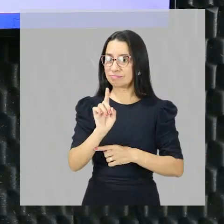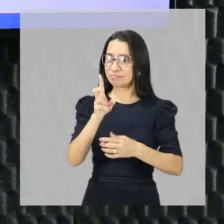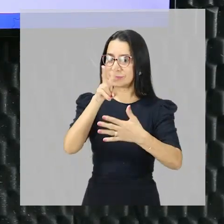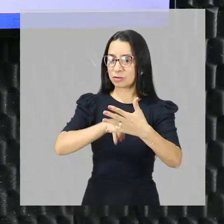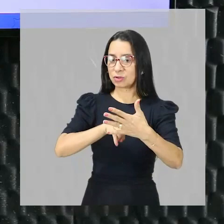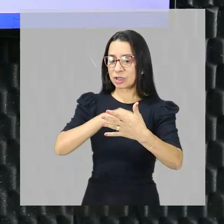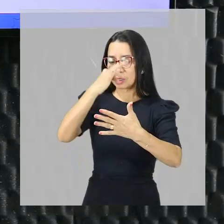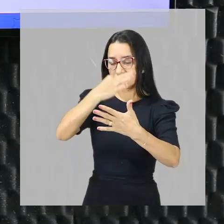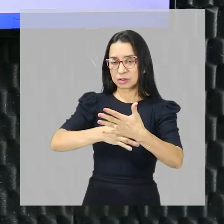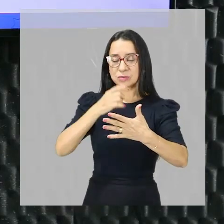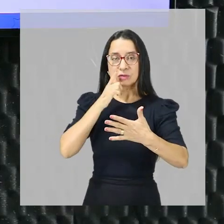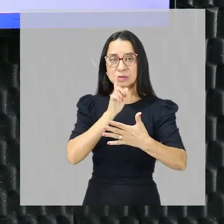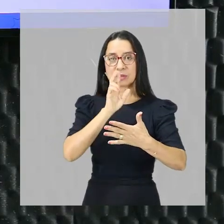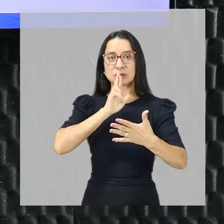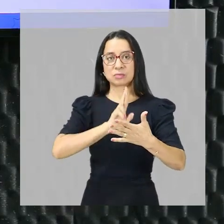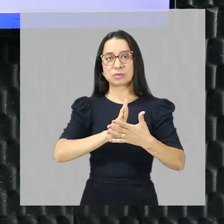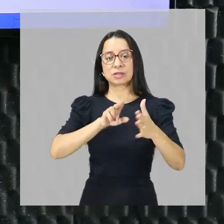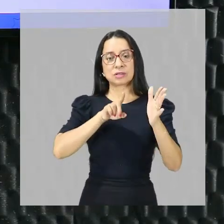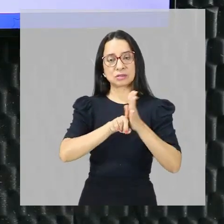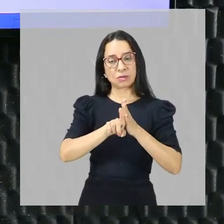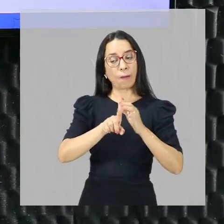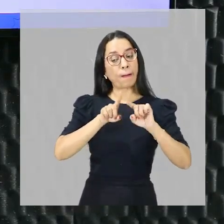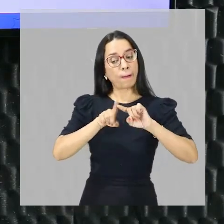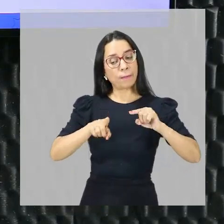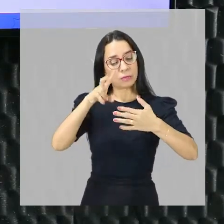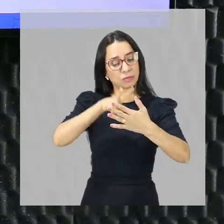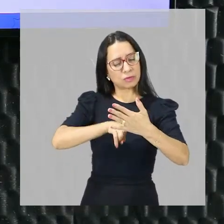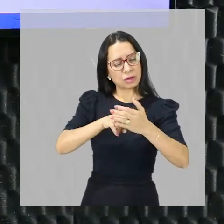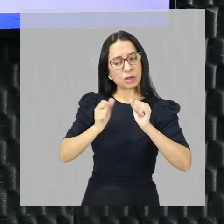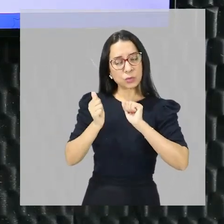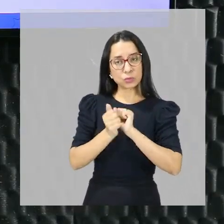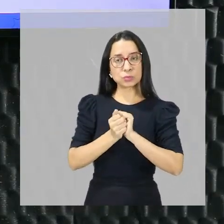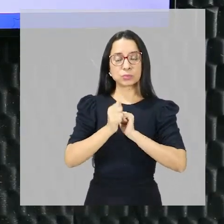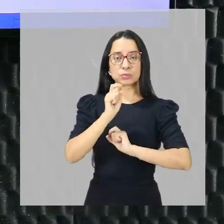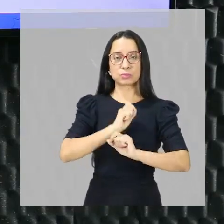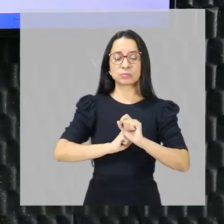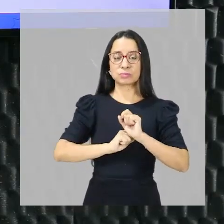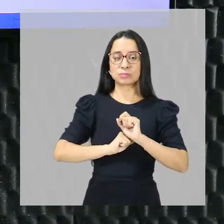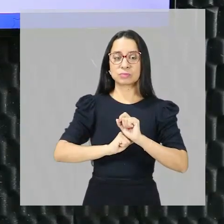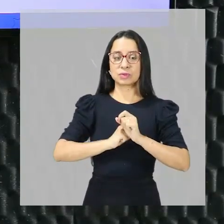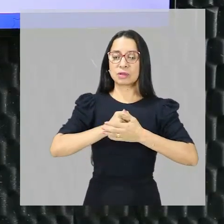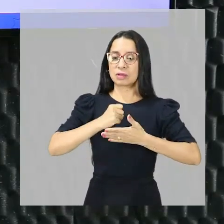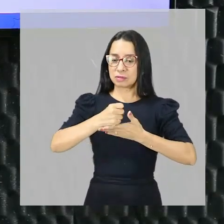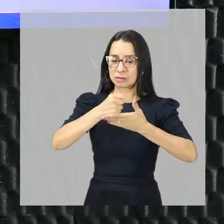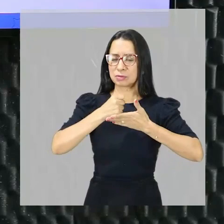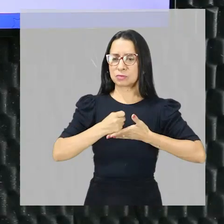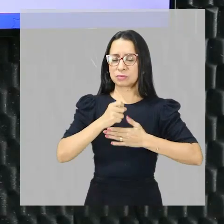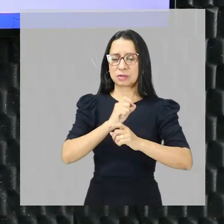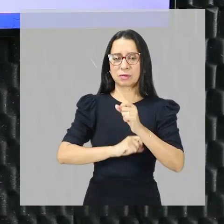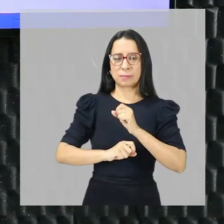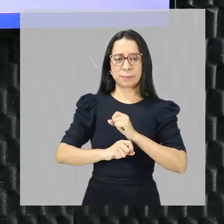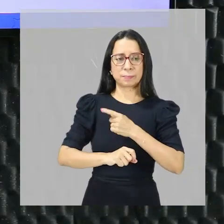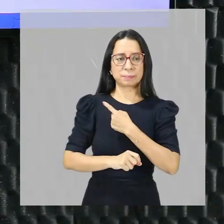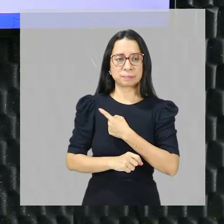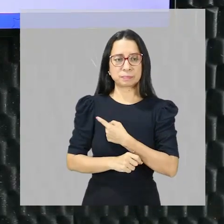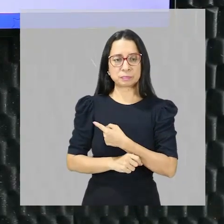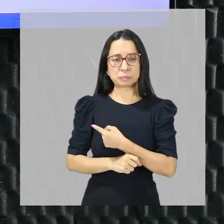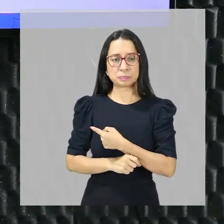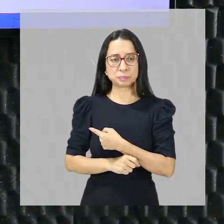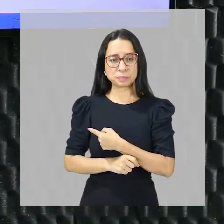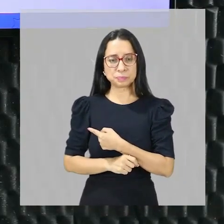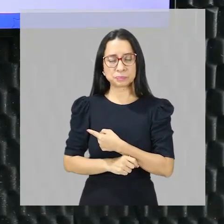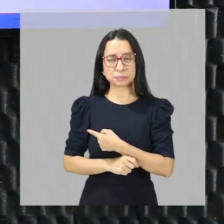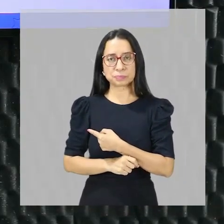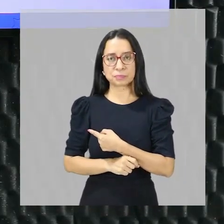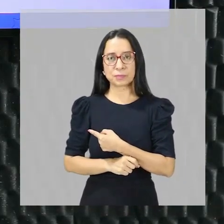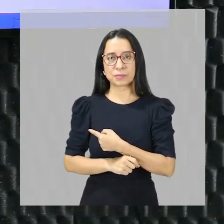e conseguiu responder essa questão. Mas eu vou ler o texto motivador contigo para ver se ele vai nos ajudar. Vamos lá rapidamente. Só para